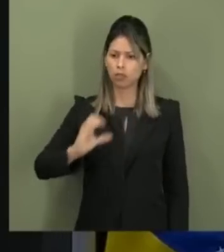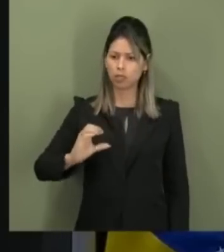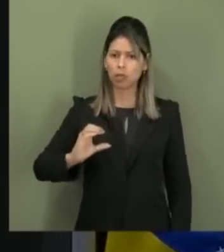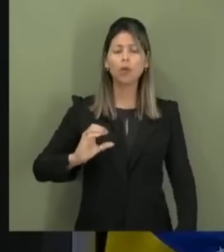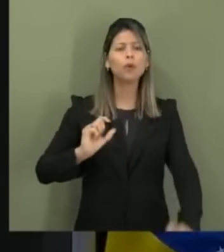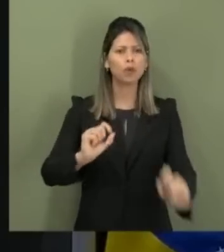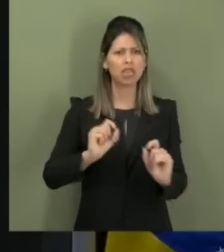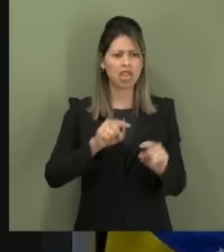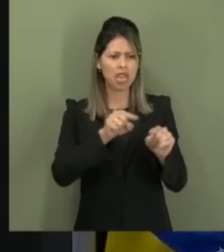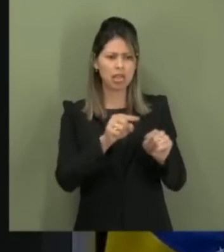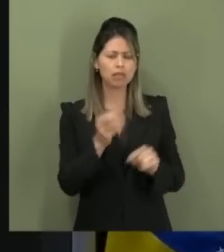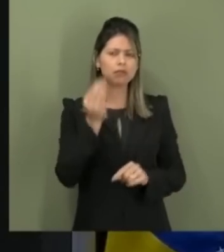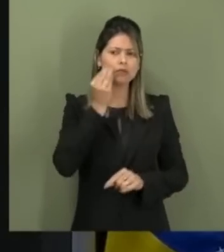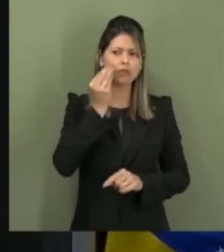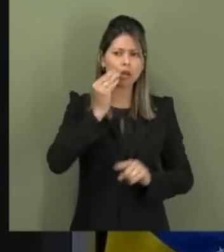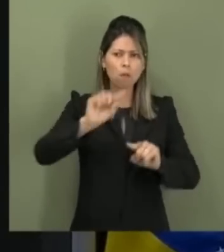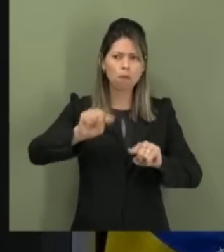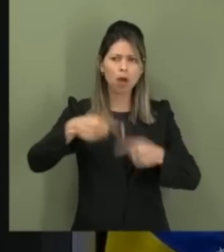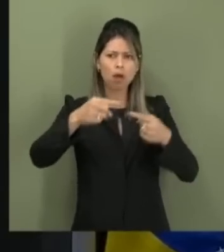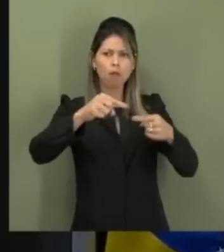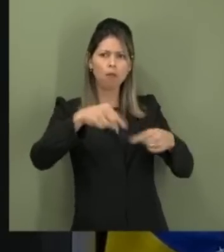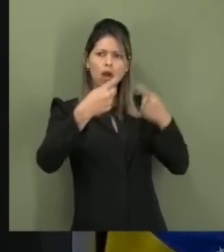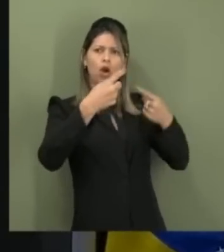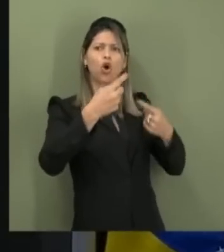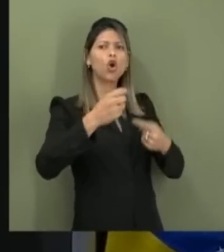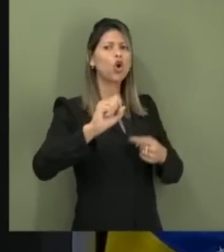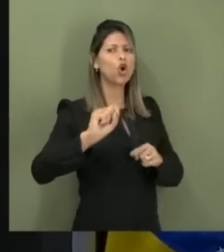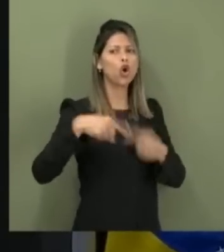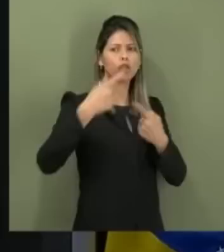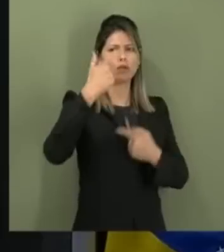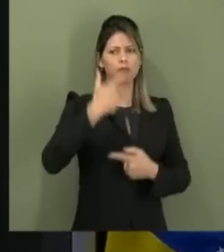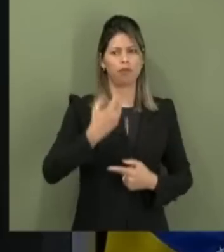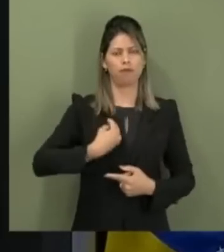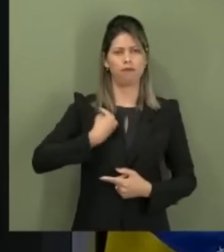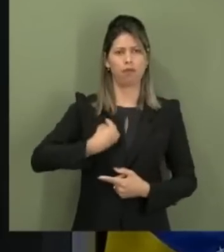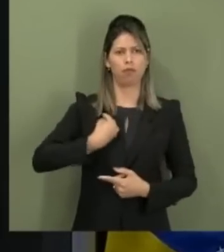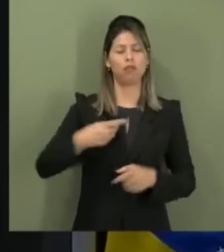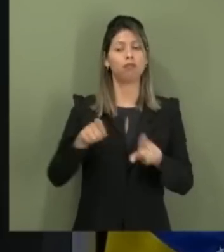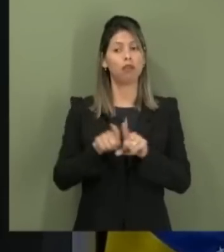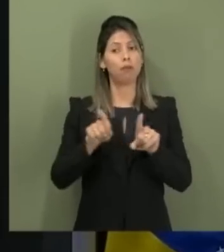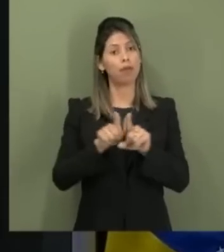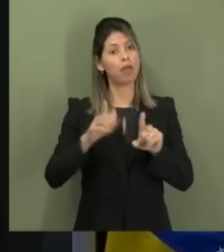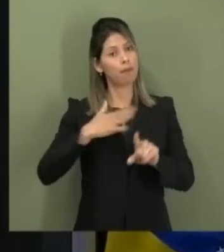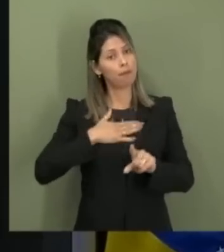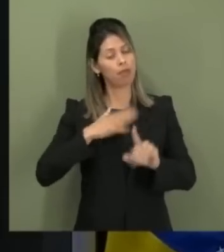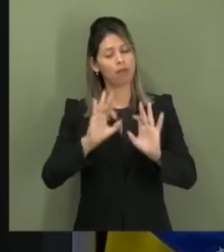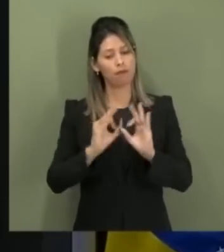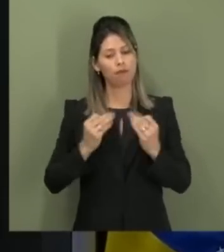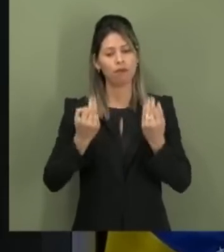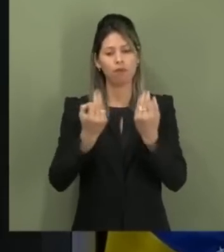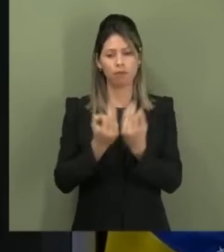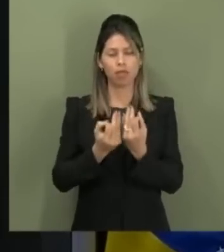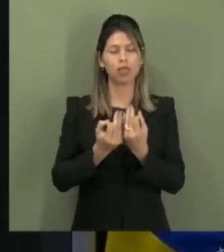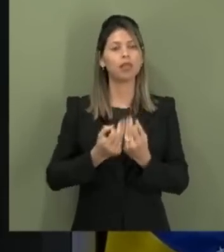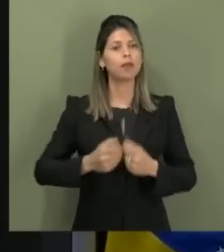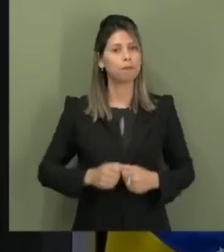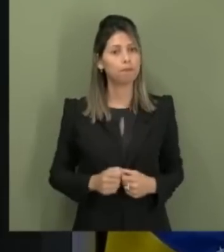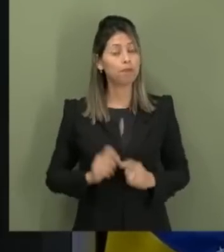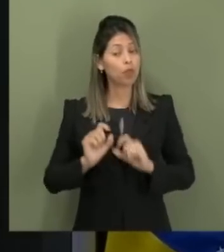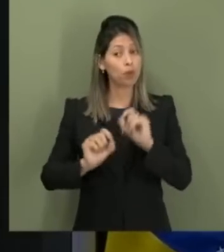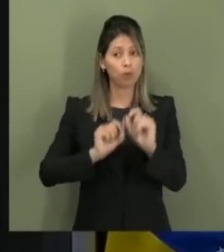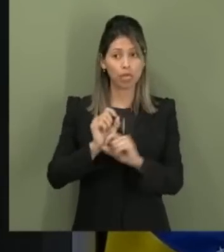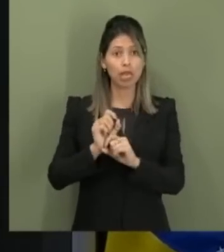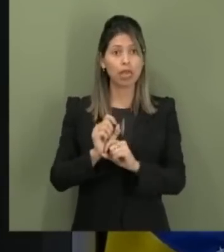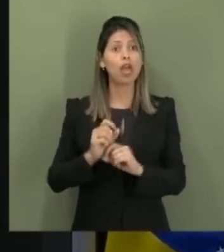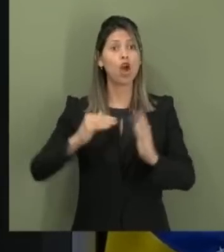contra mim e contra a minha família. Esses fatos foram também relatados ao Senado e à Câmara